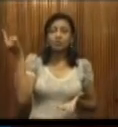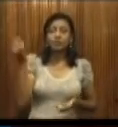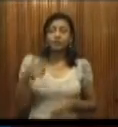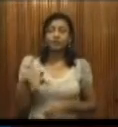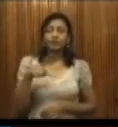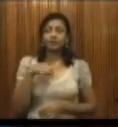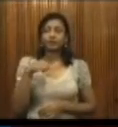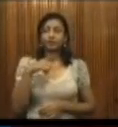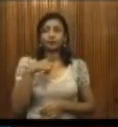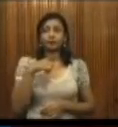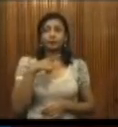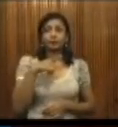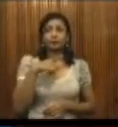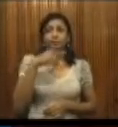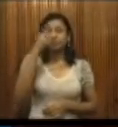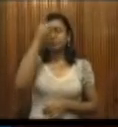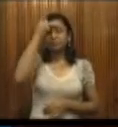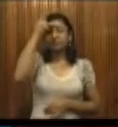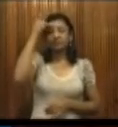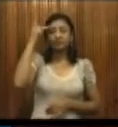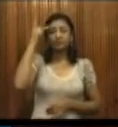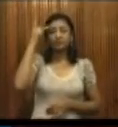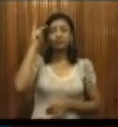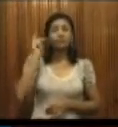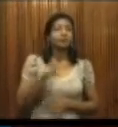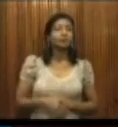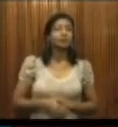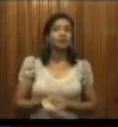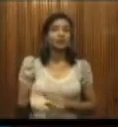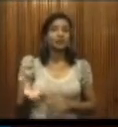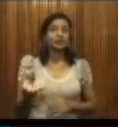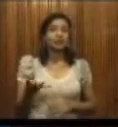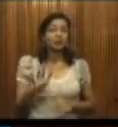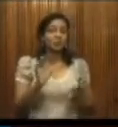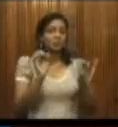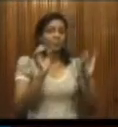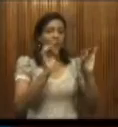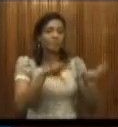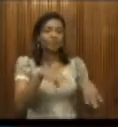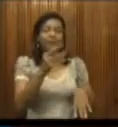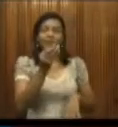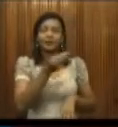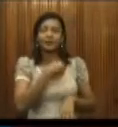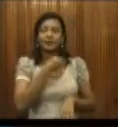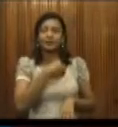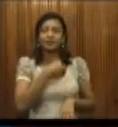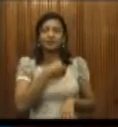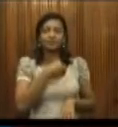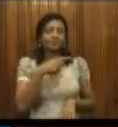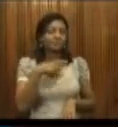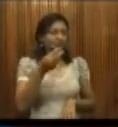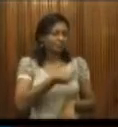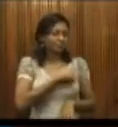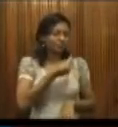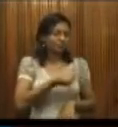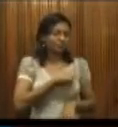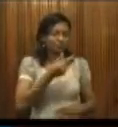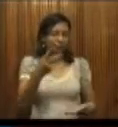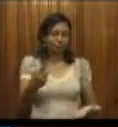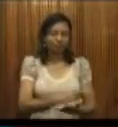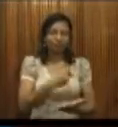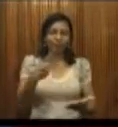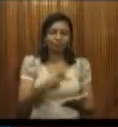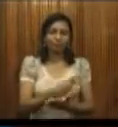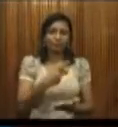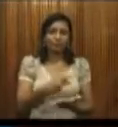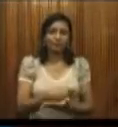são abertas a abrir mão do pecado. Ela vive uma vida de pecado e ela sabe que